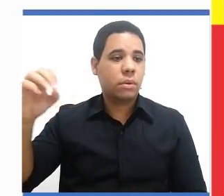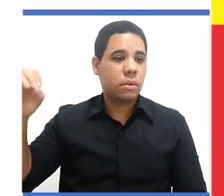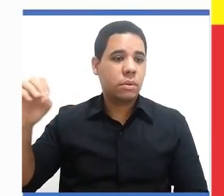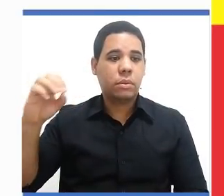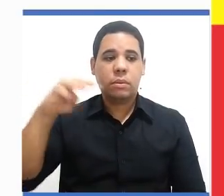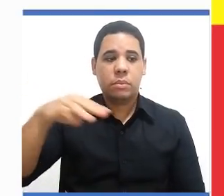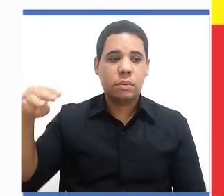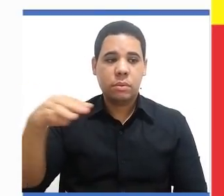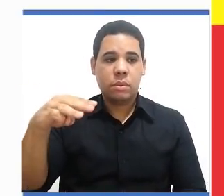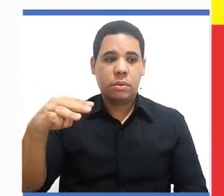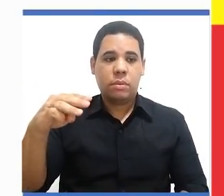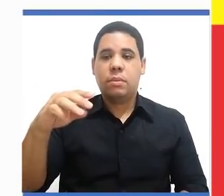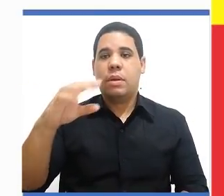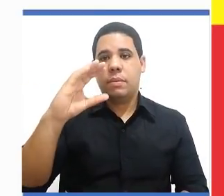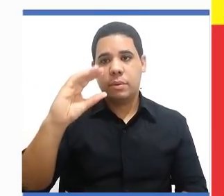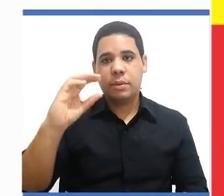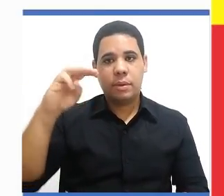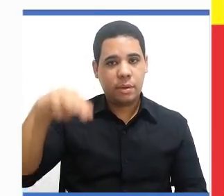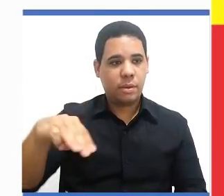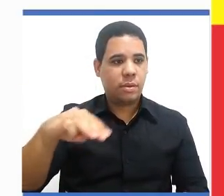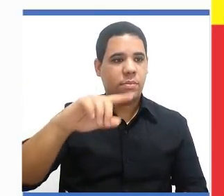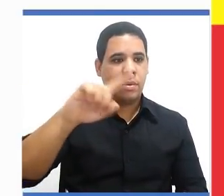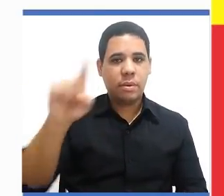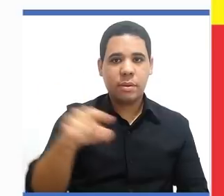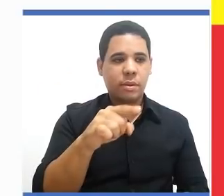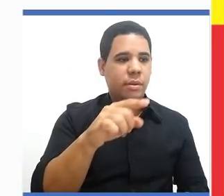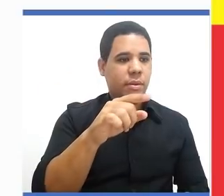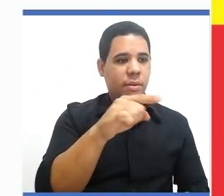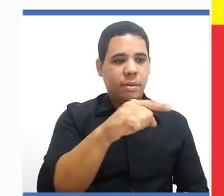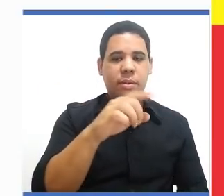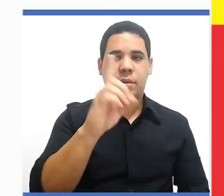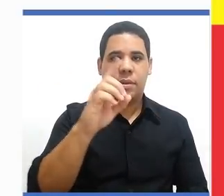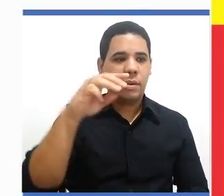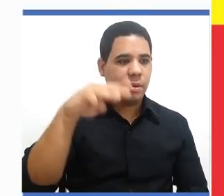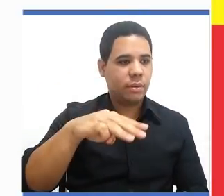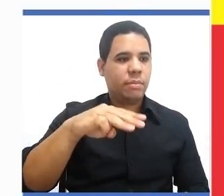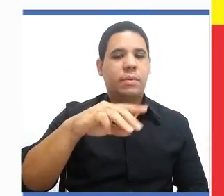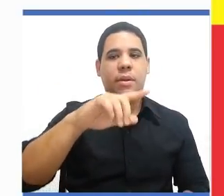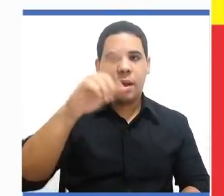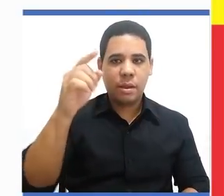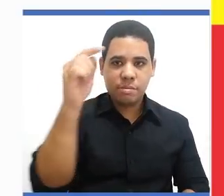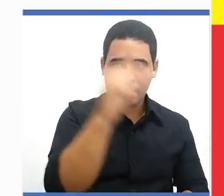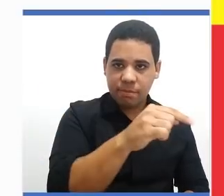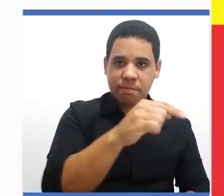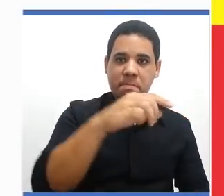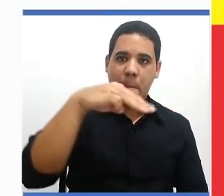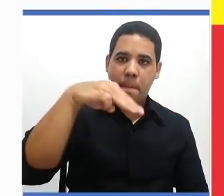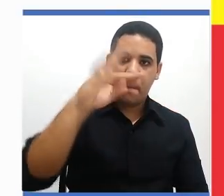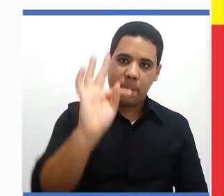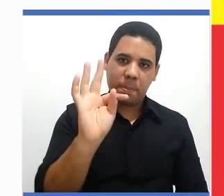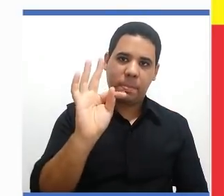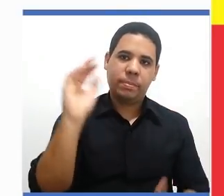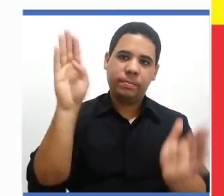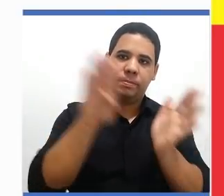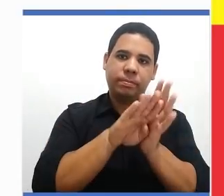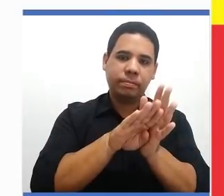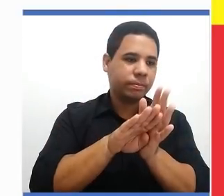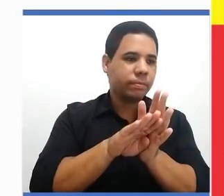casa do centímetro, vai passar para a casa do decímetro, até chegar na casa do metro. Então, quantos